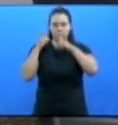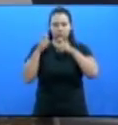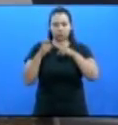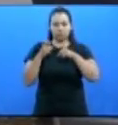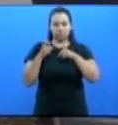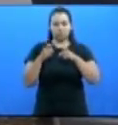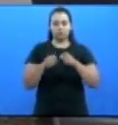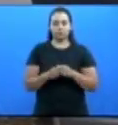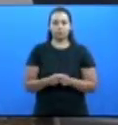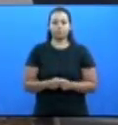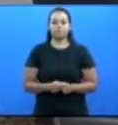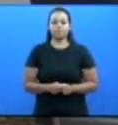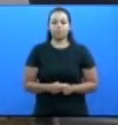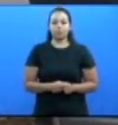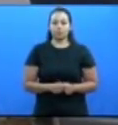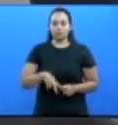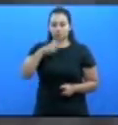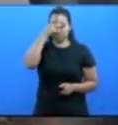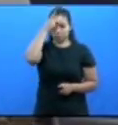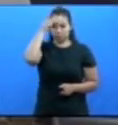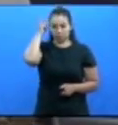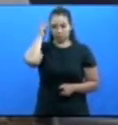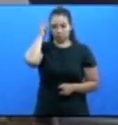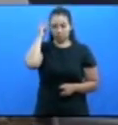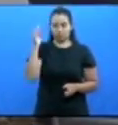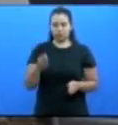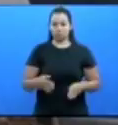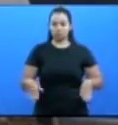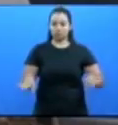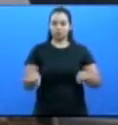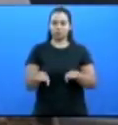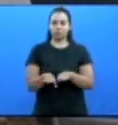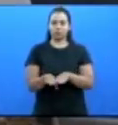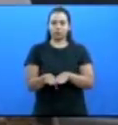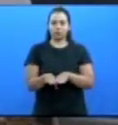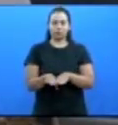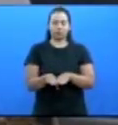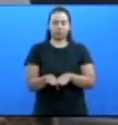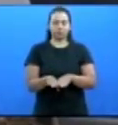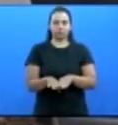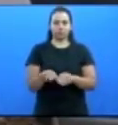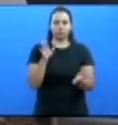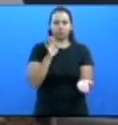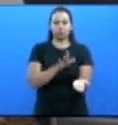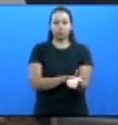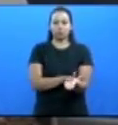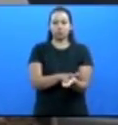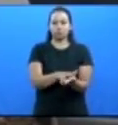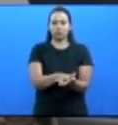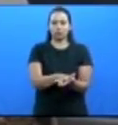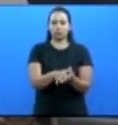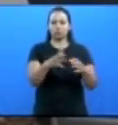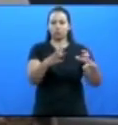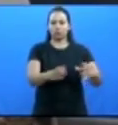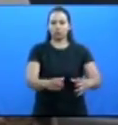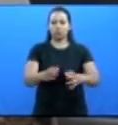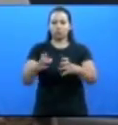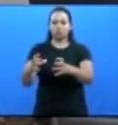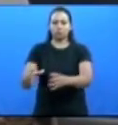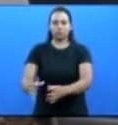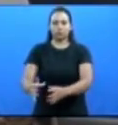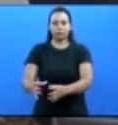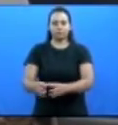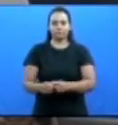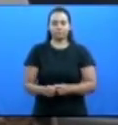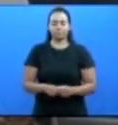com as questões sociais e com as questões de infraestrutura do município. Eu queria só dizer